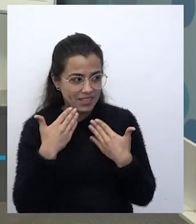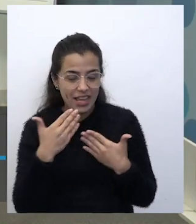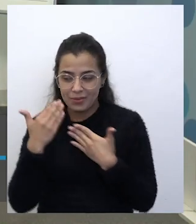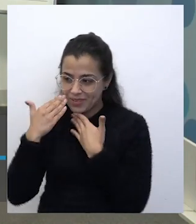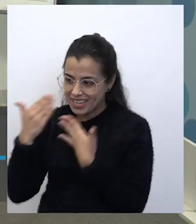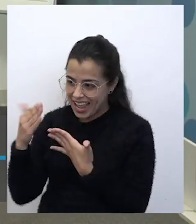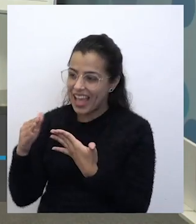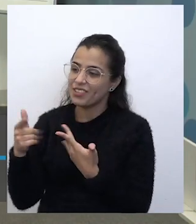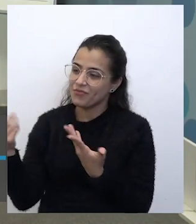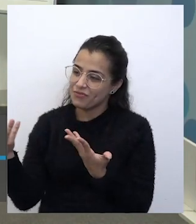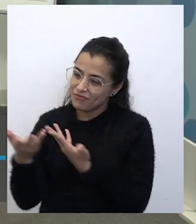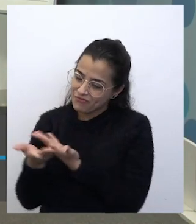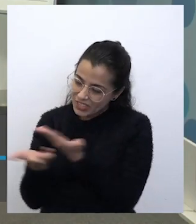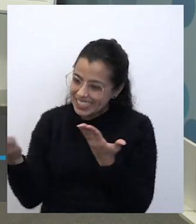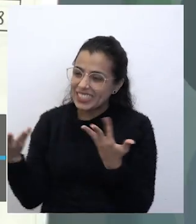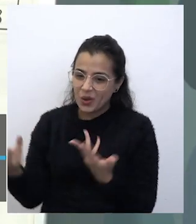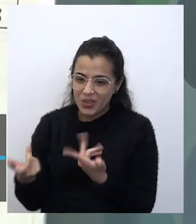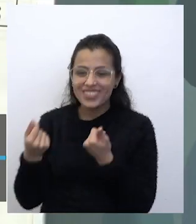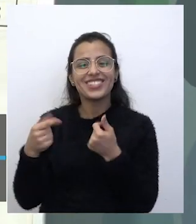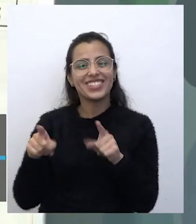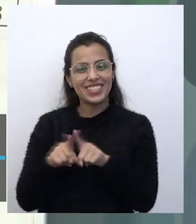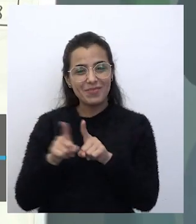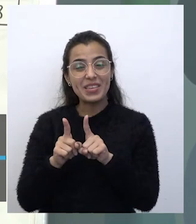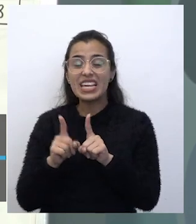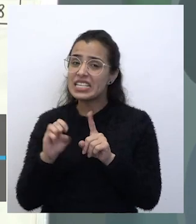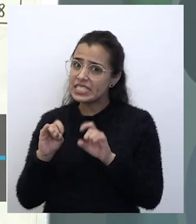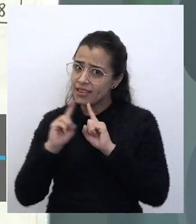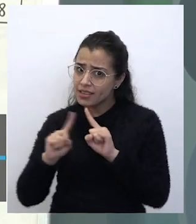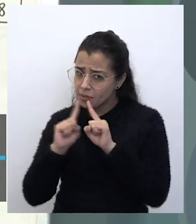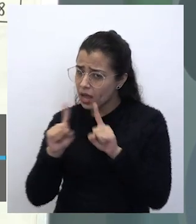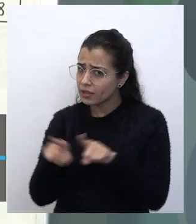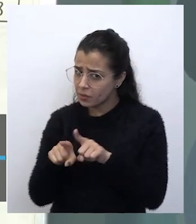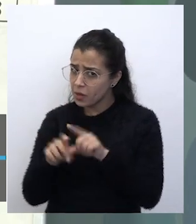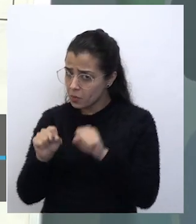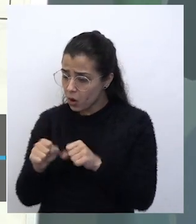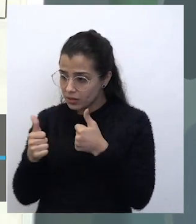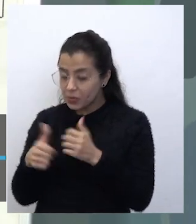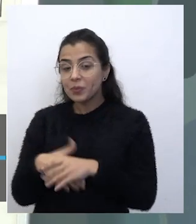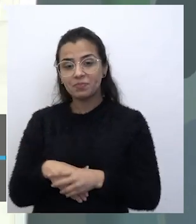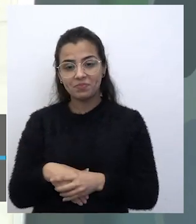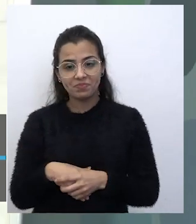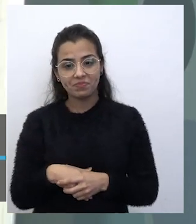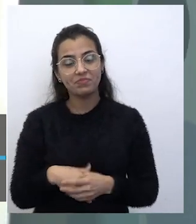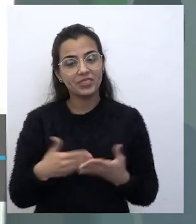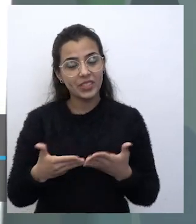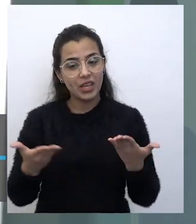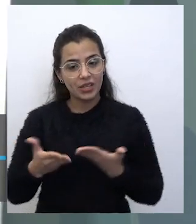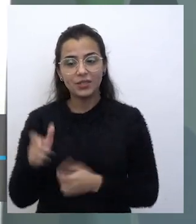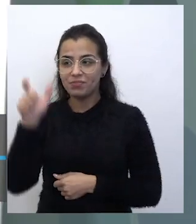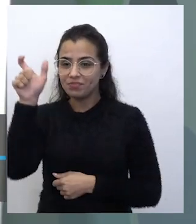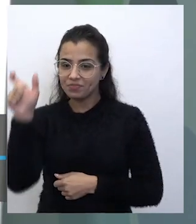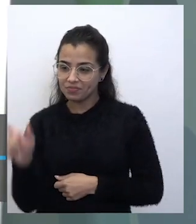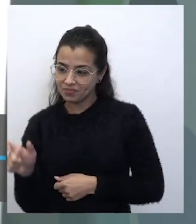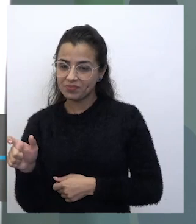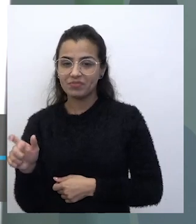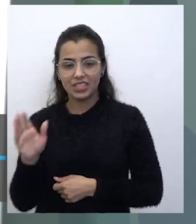pessoal que está mandando elogio. A gente gosta de ouvir elogio e também gosta de ouvir crítica, tá bom? Escrevam pra gente sempre. Então vamos lá, ó. Marquei os pares ordenados e agora